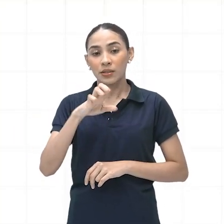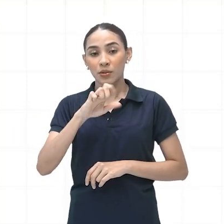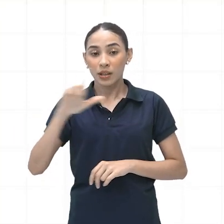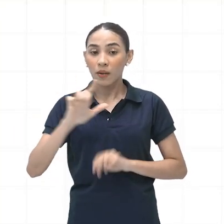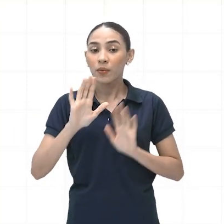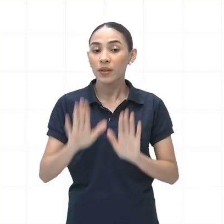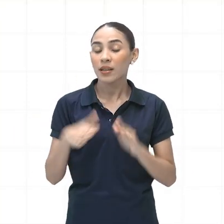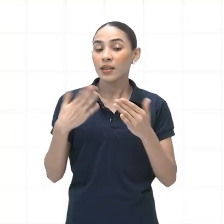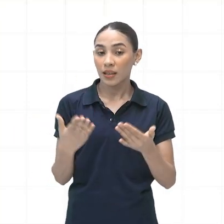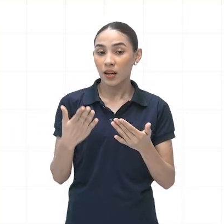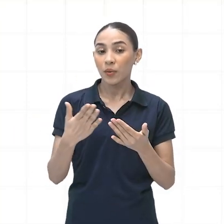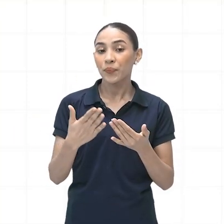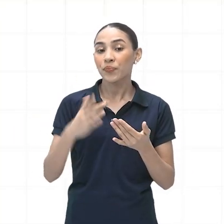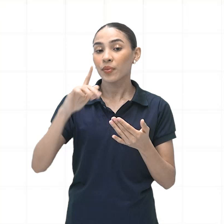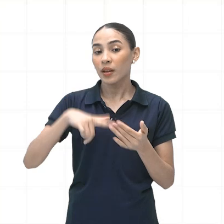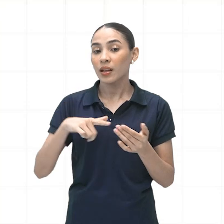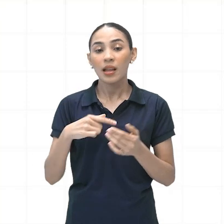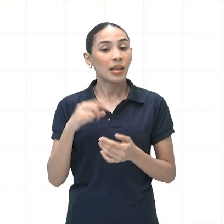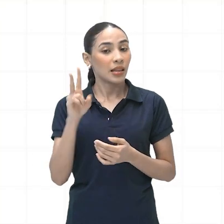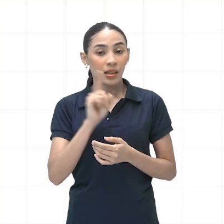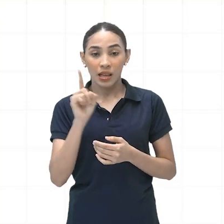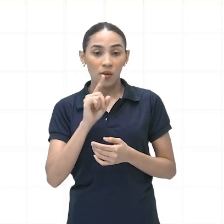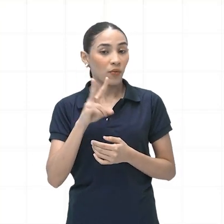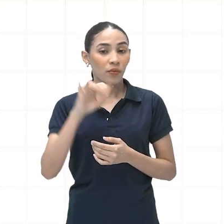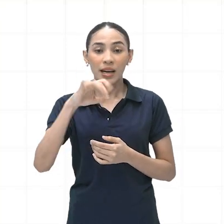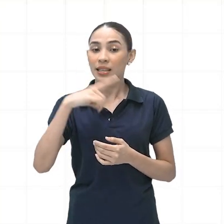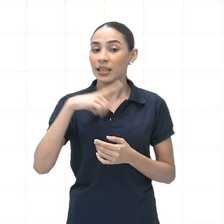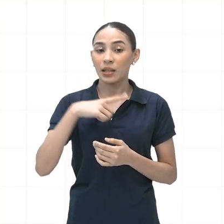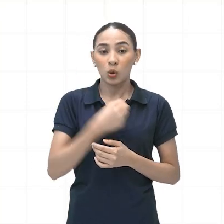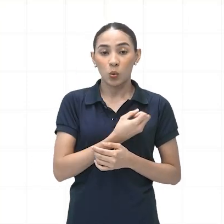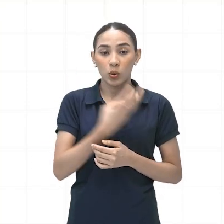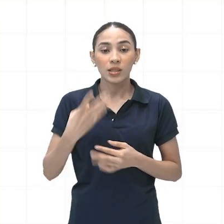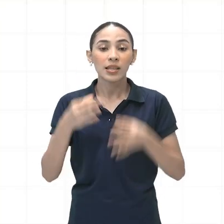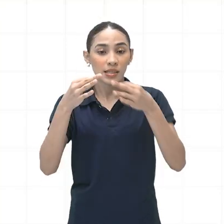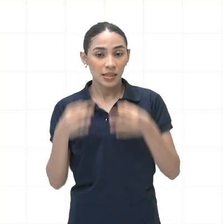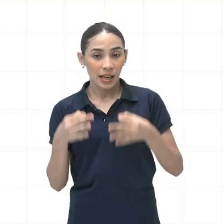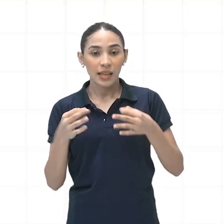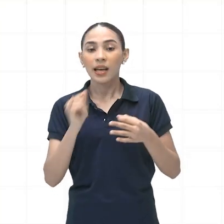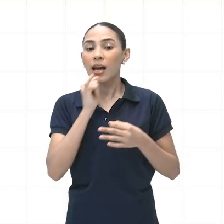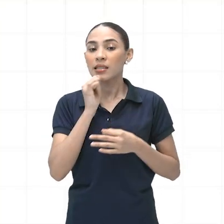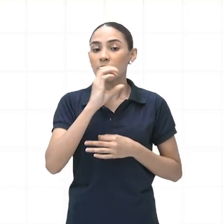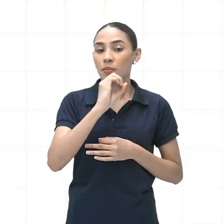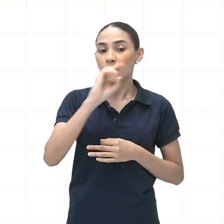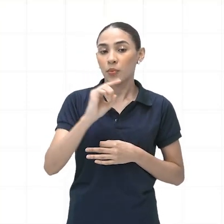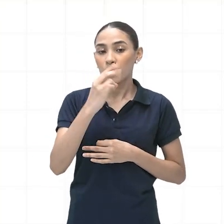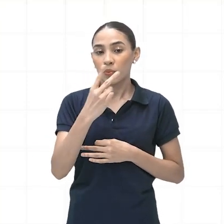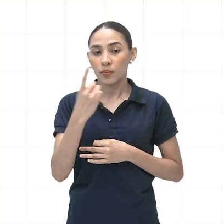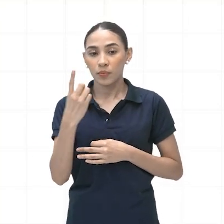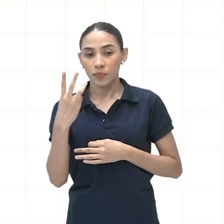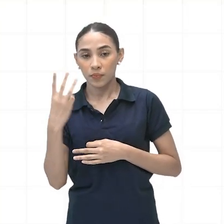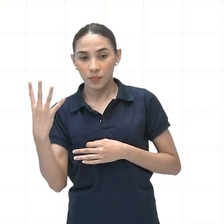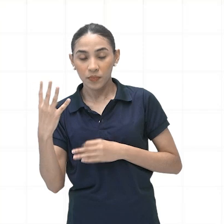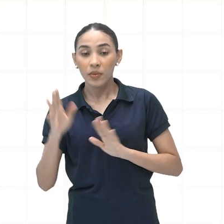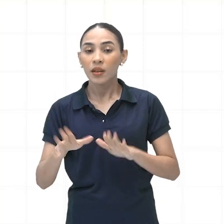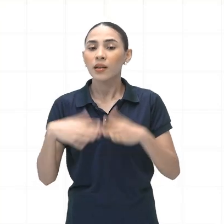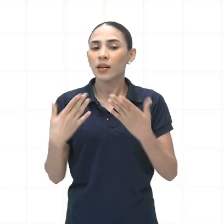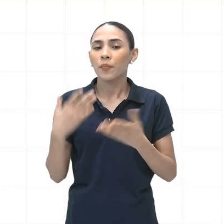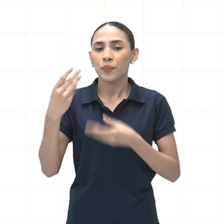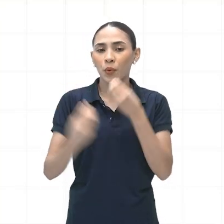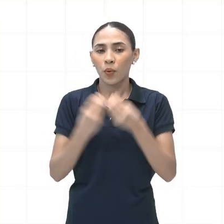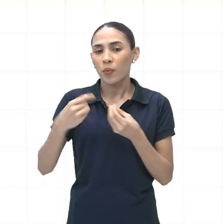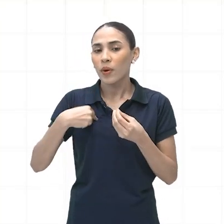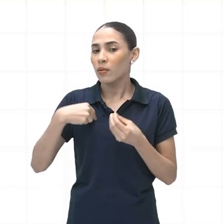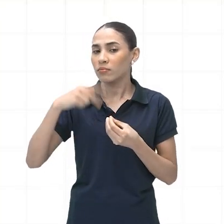Logo, ele não vai ter uma quantidade certa de casas decimais, certo? E aí, professor, como é